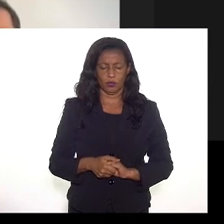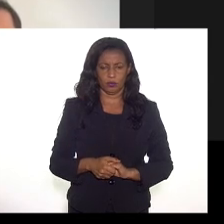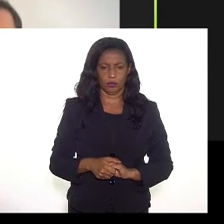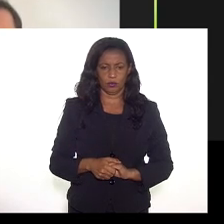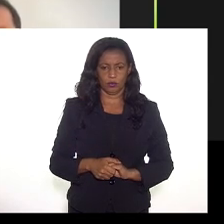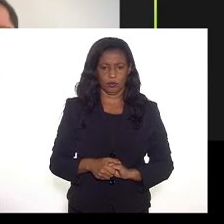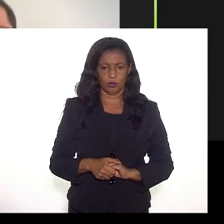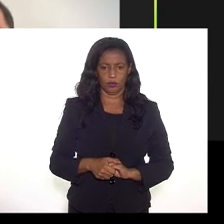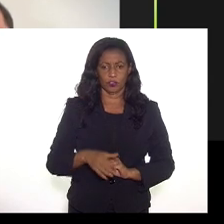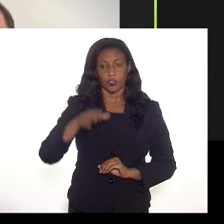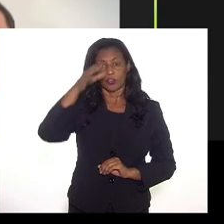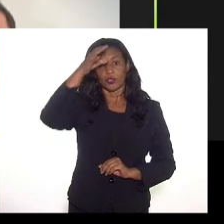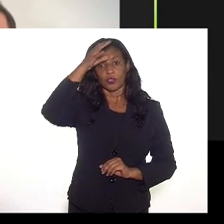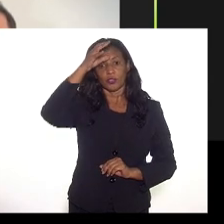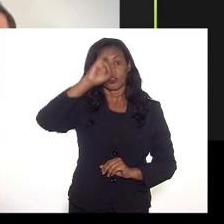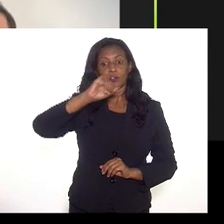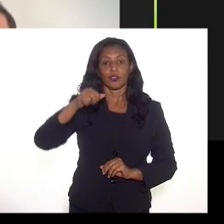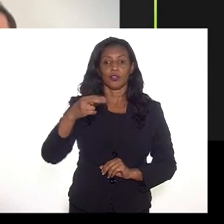Deputada Tia Ju.